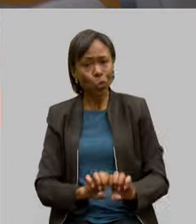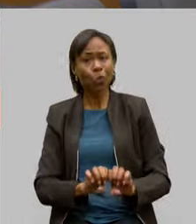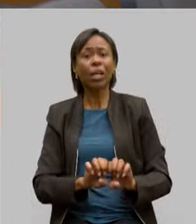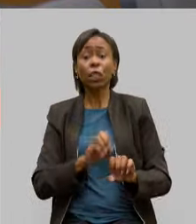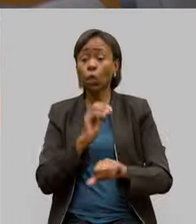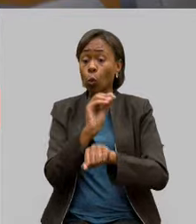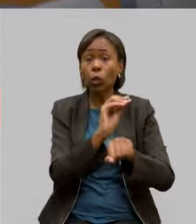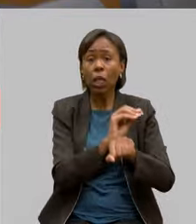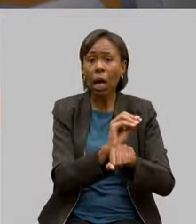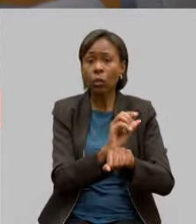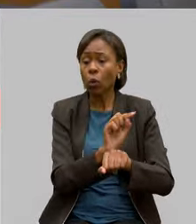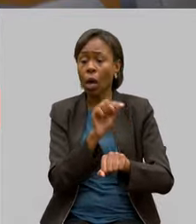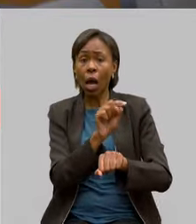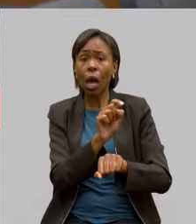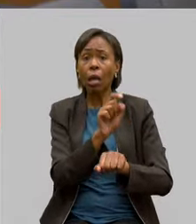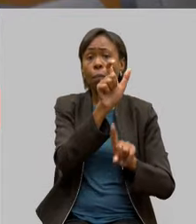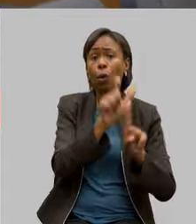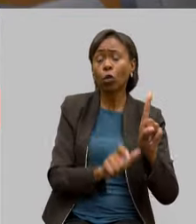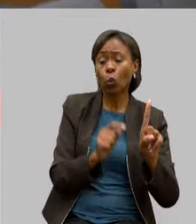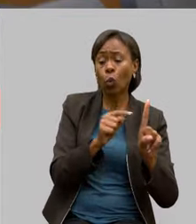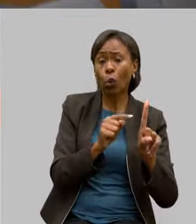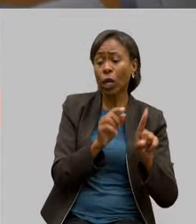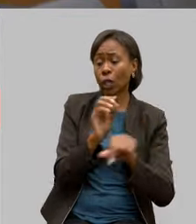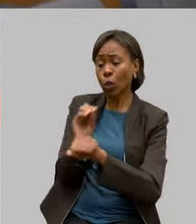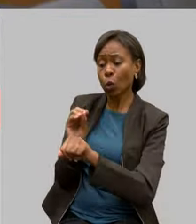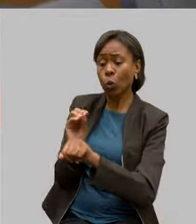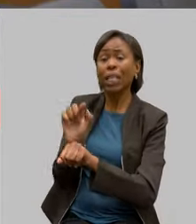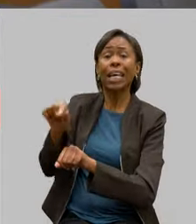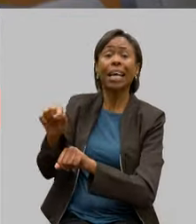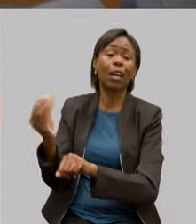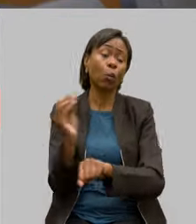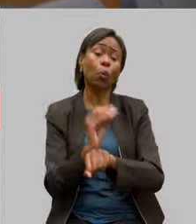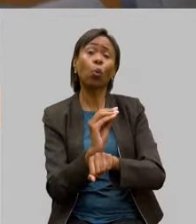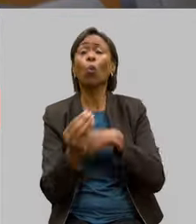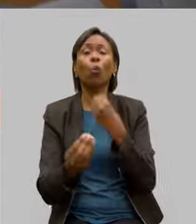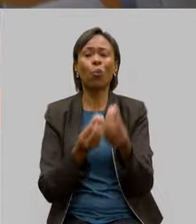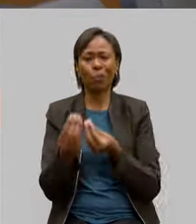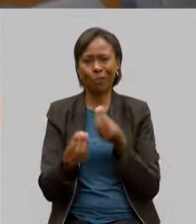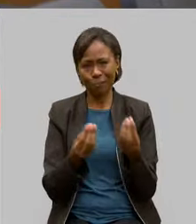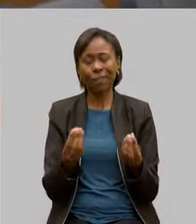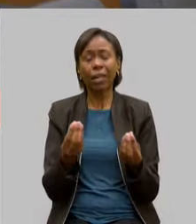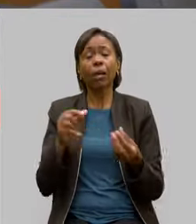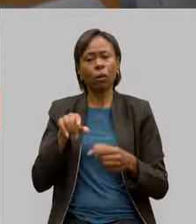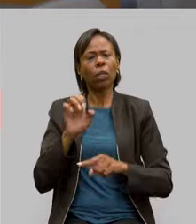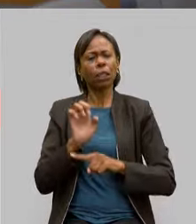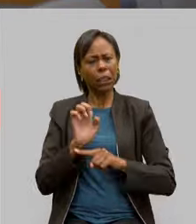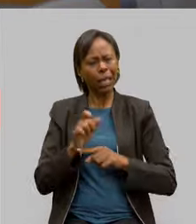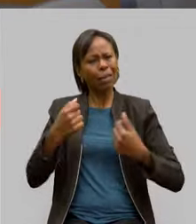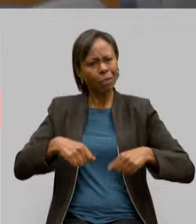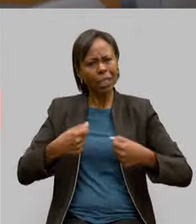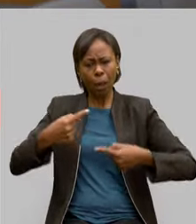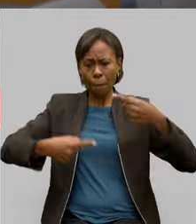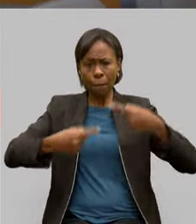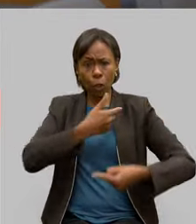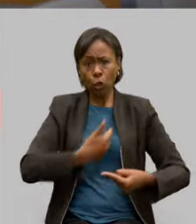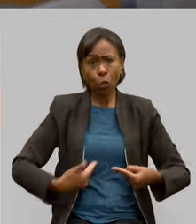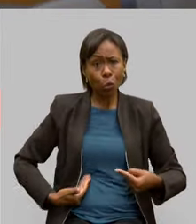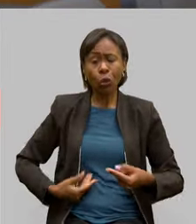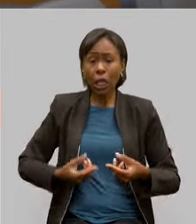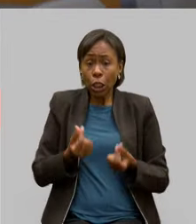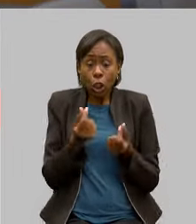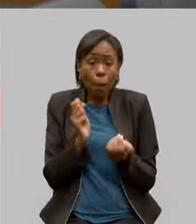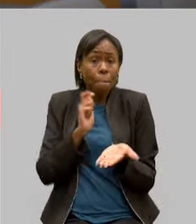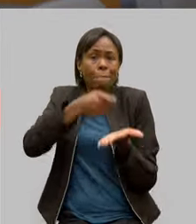cuida de quem cuida Sabe eles detém isso o Estado tem que criar políticas públicas que remuner o conhecimento dessas